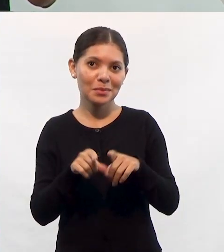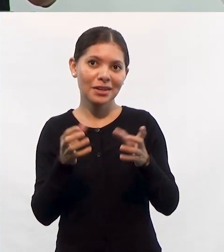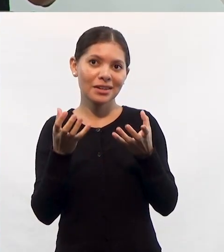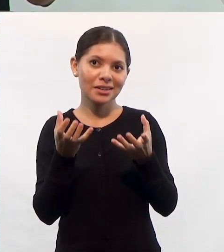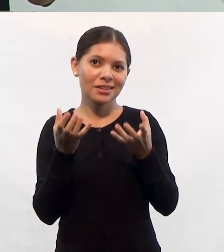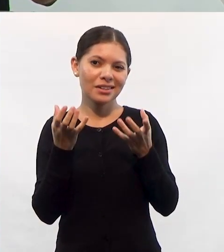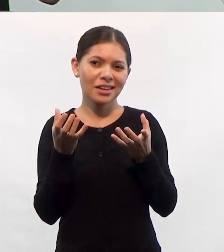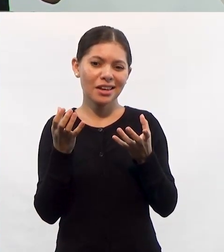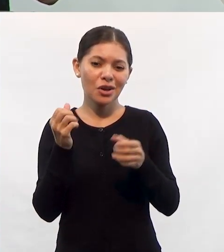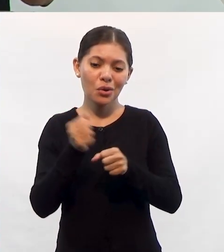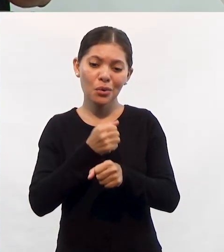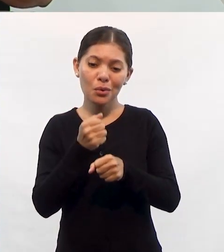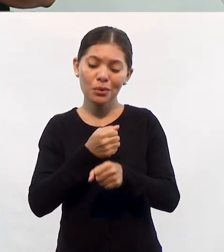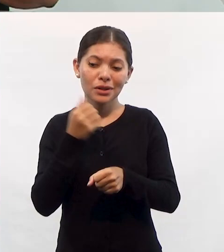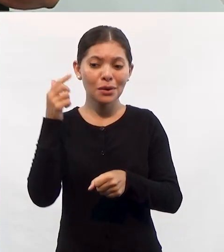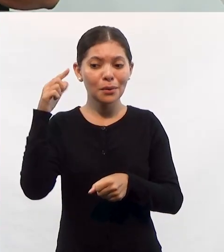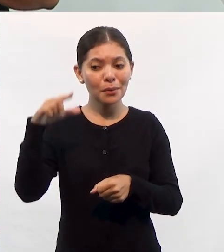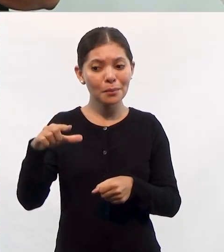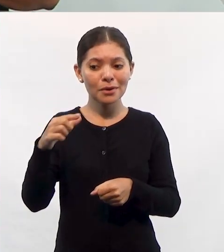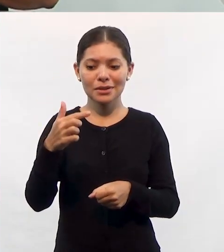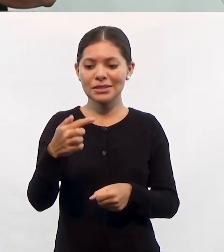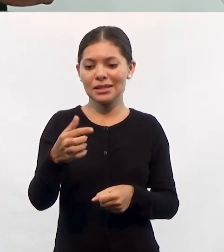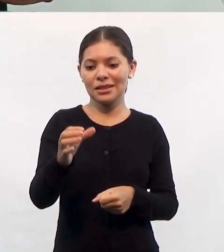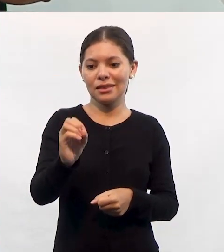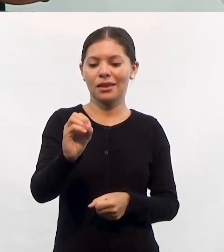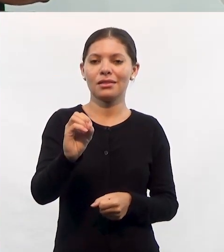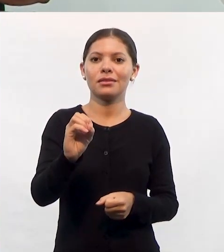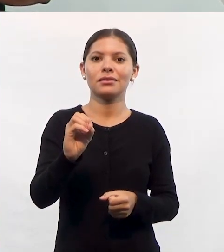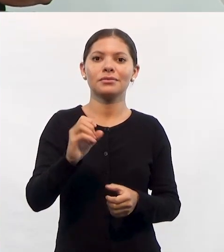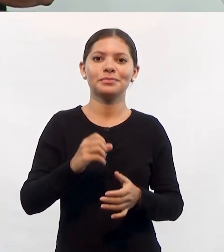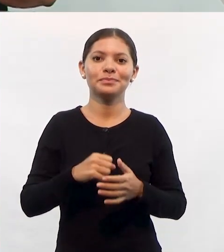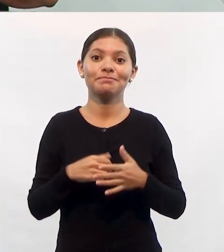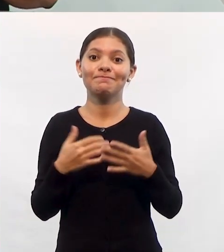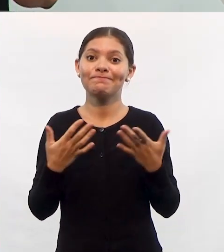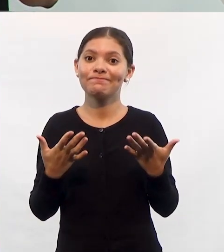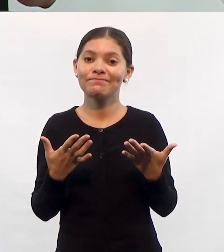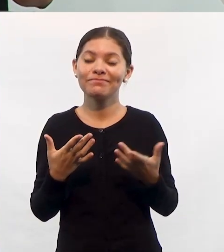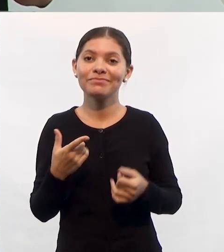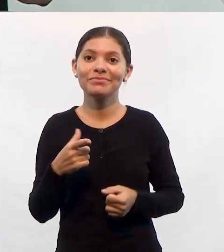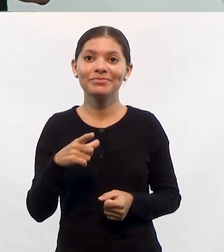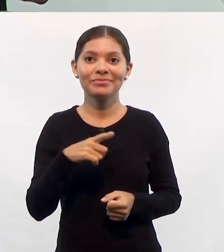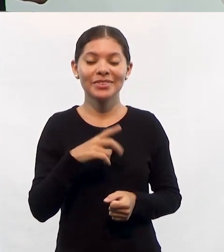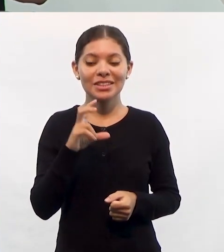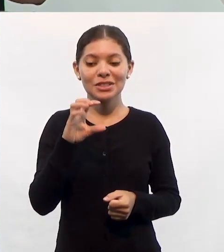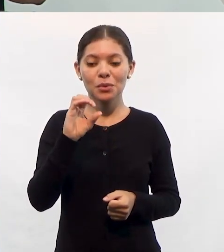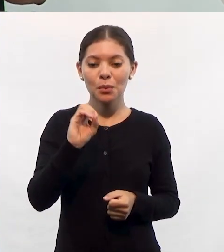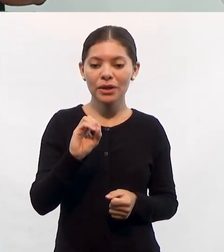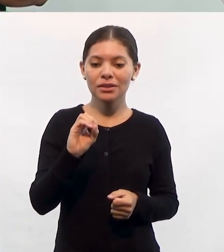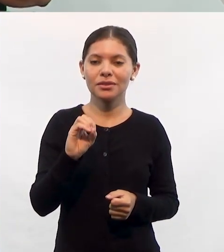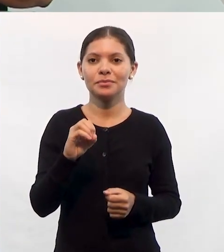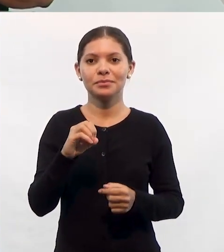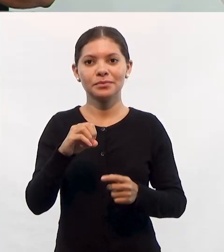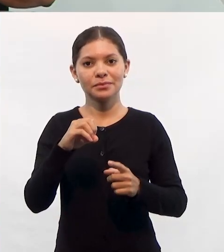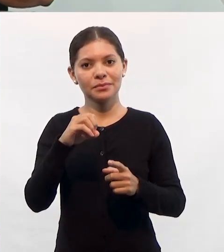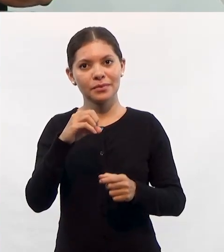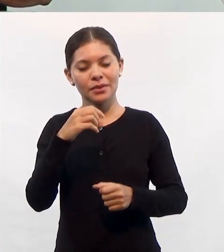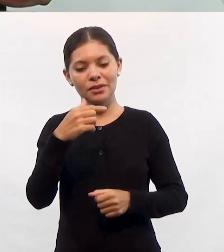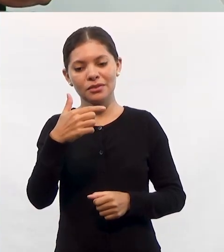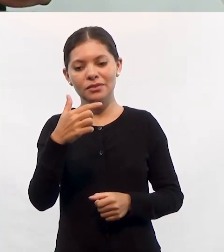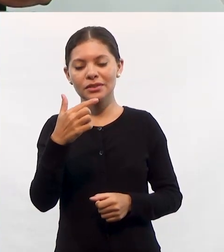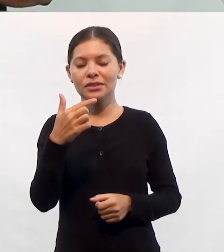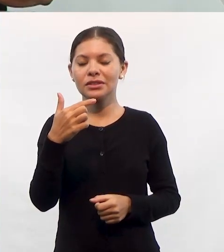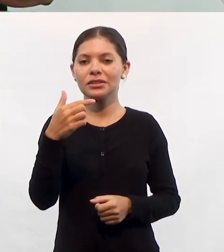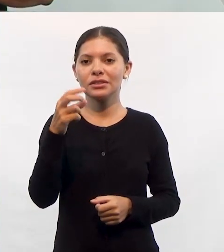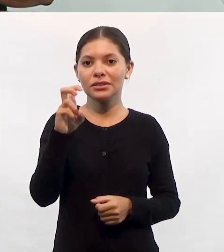parte de outra obra que vai consumir mais 70 sacos então nós temos aqui nós temos 50 sacos vai